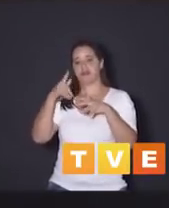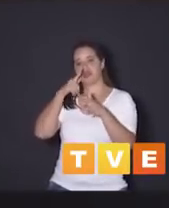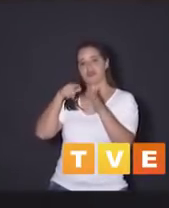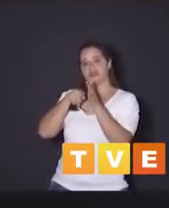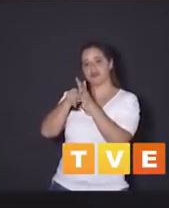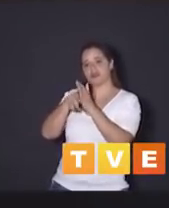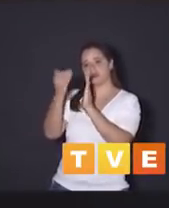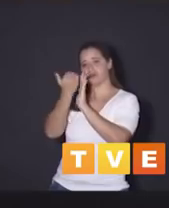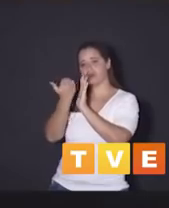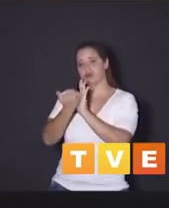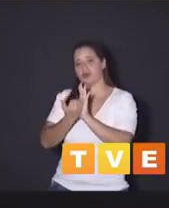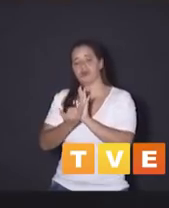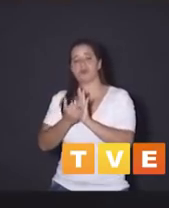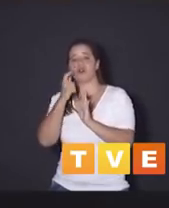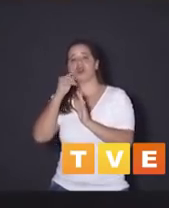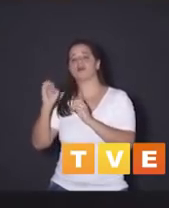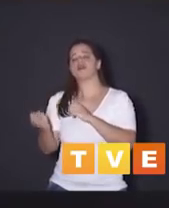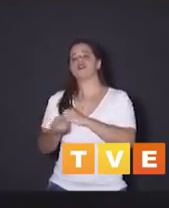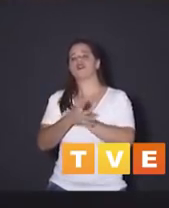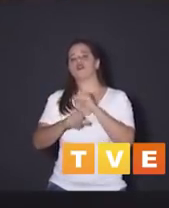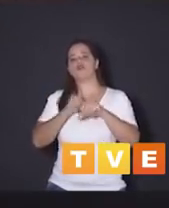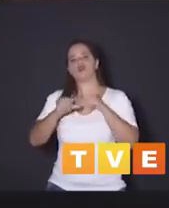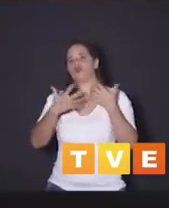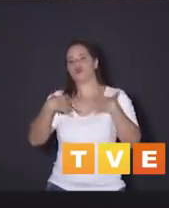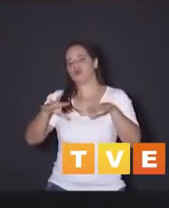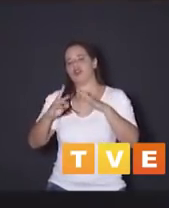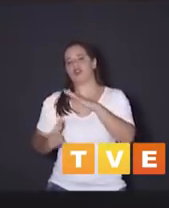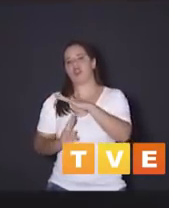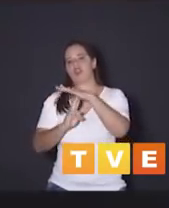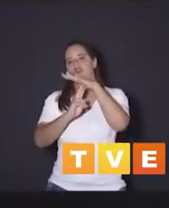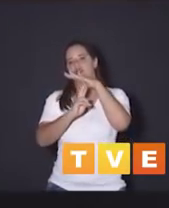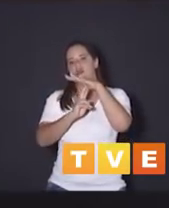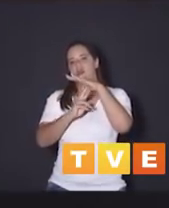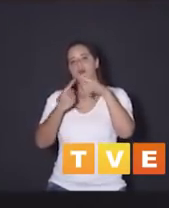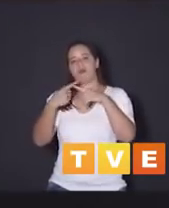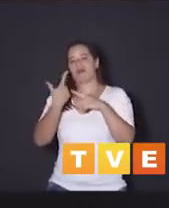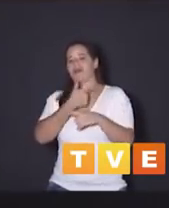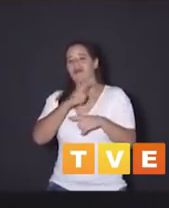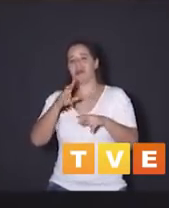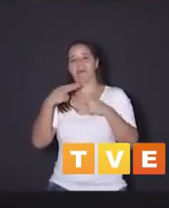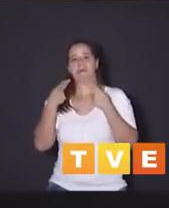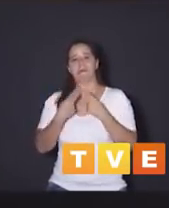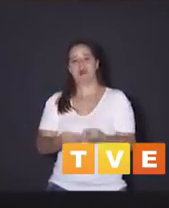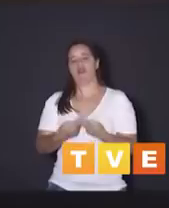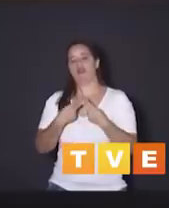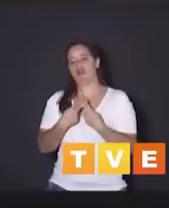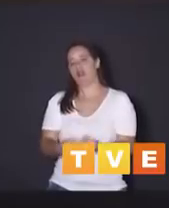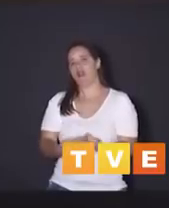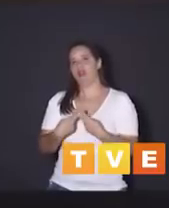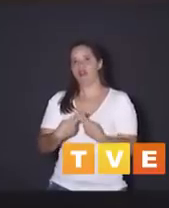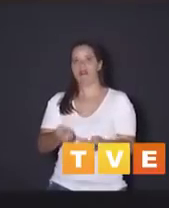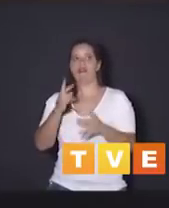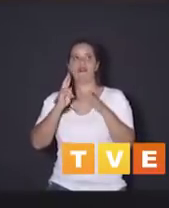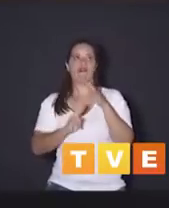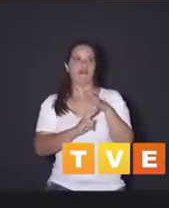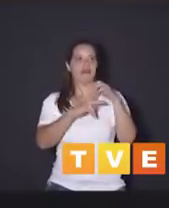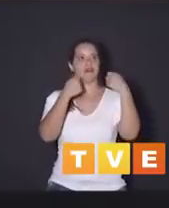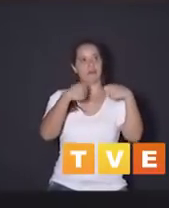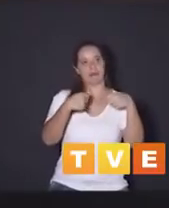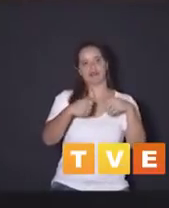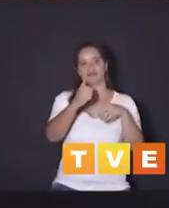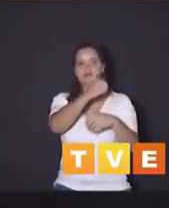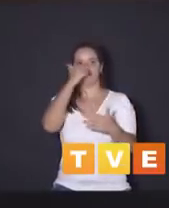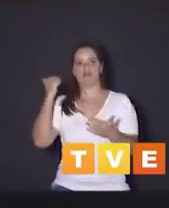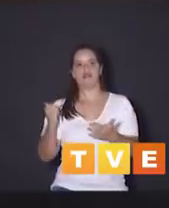seria um desastre como reitor que eu não tenho paciência para toda aquela questão não é de que o eleitor precisa se submeter